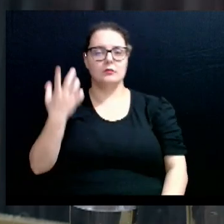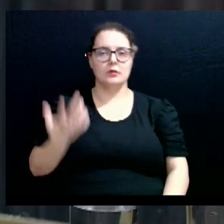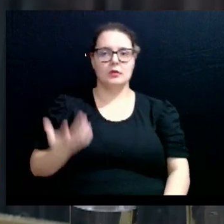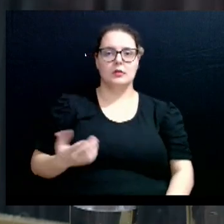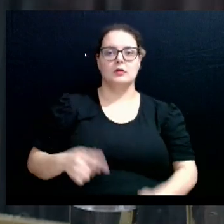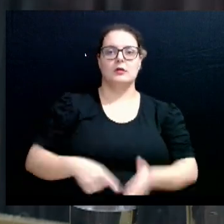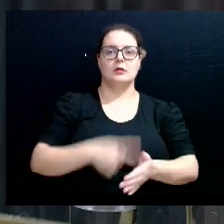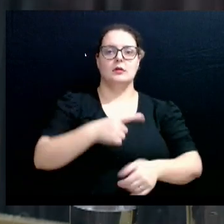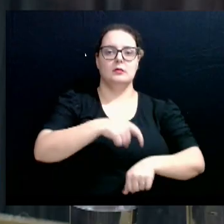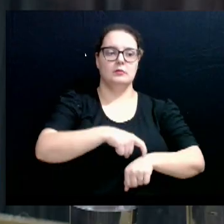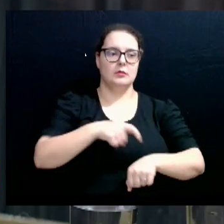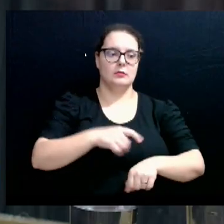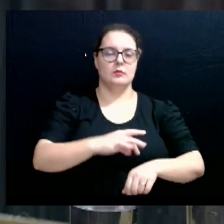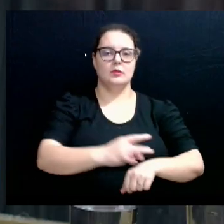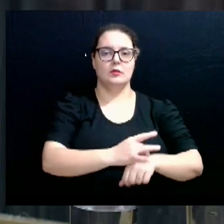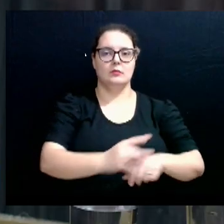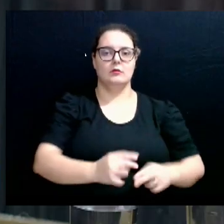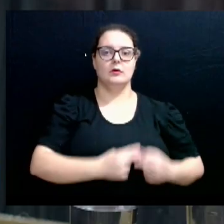luto que